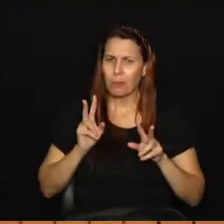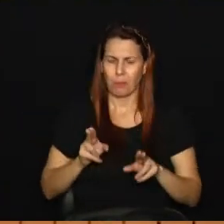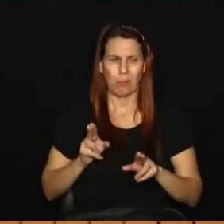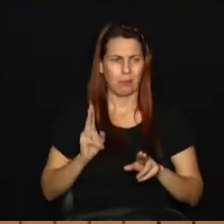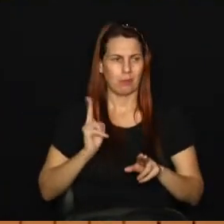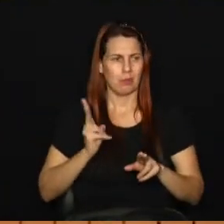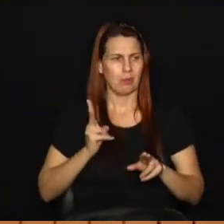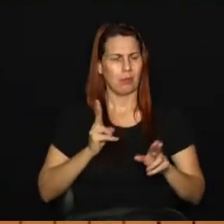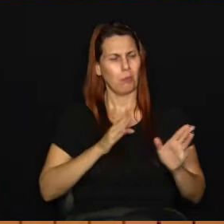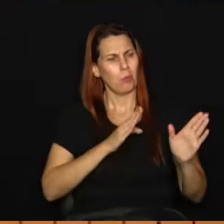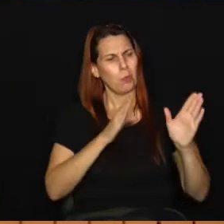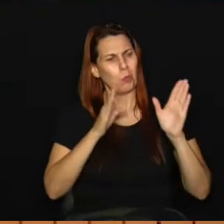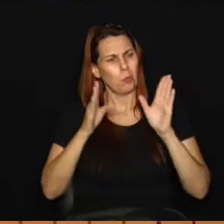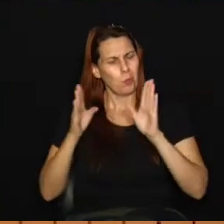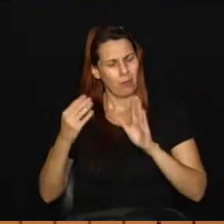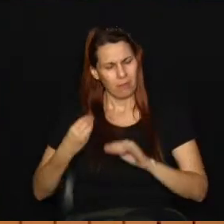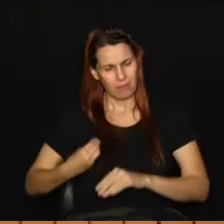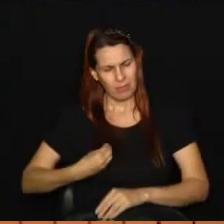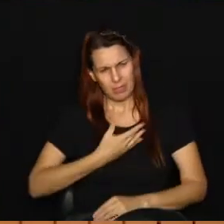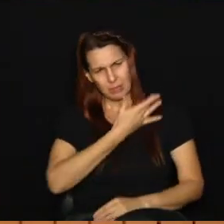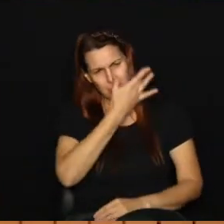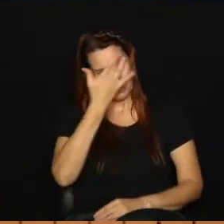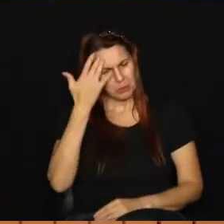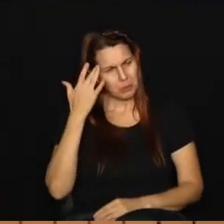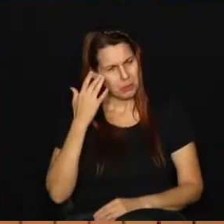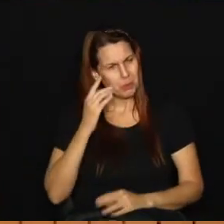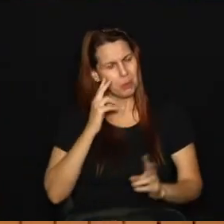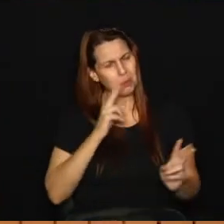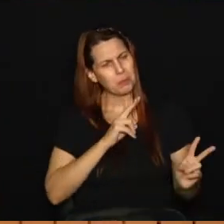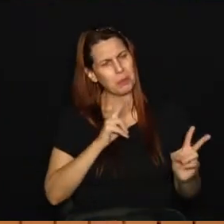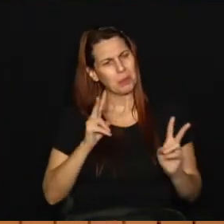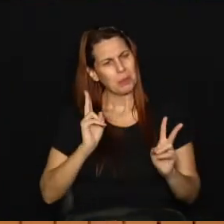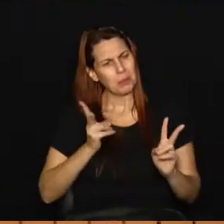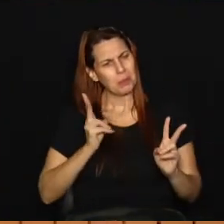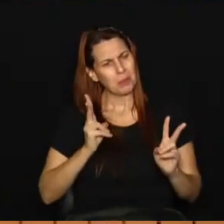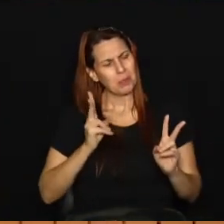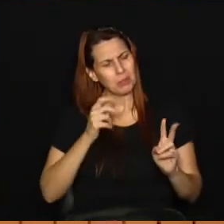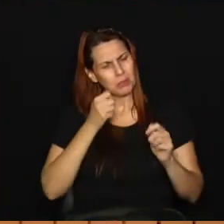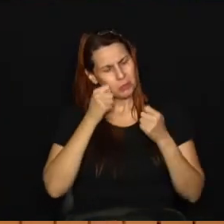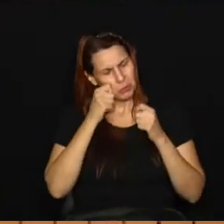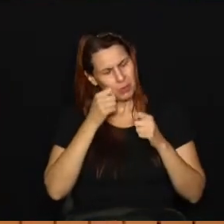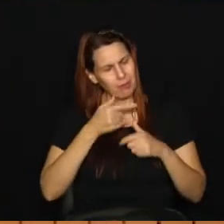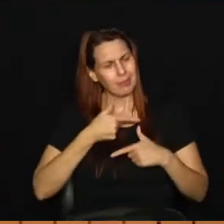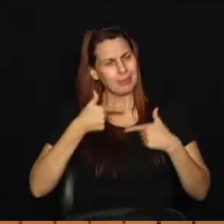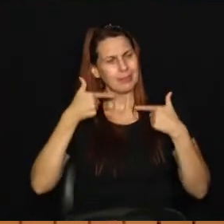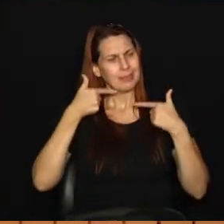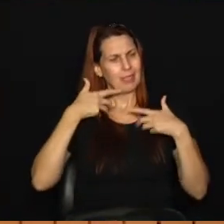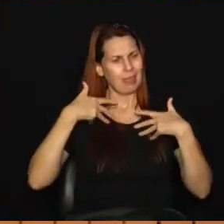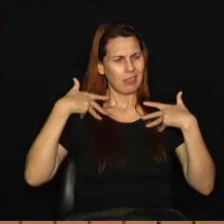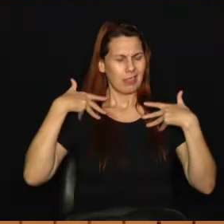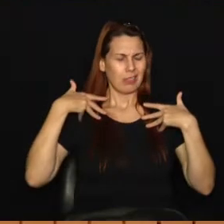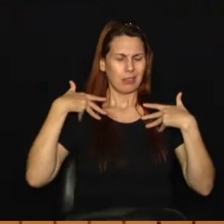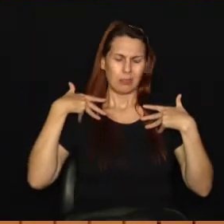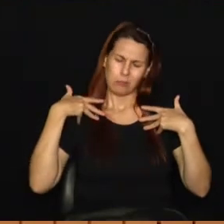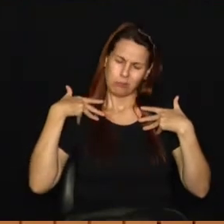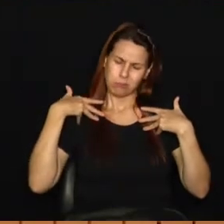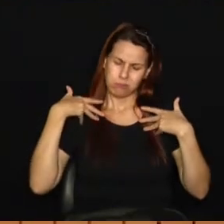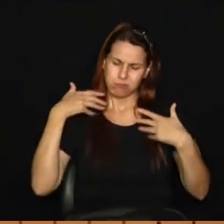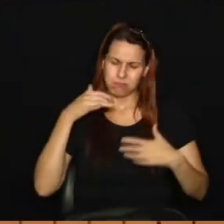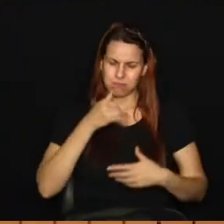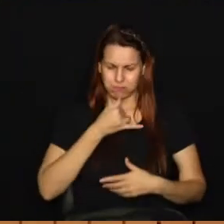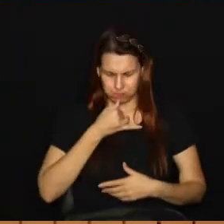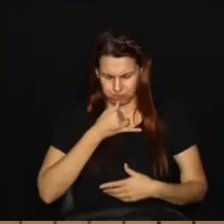acompanhamos, vivemos a vida do povo, sentimos, rimos, choramos, alegramos, nos frustramos,